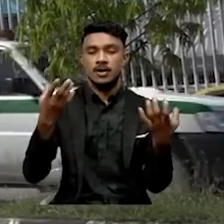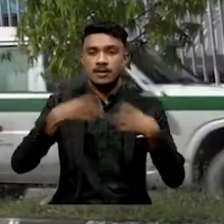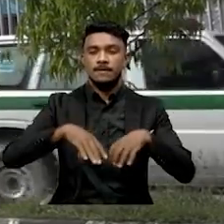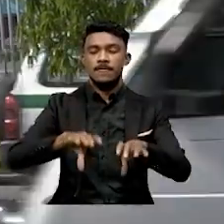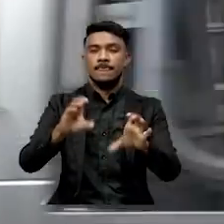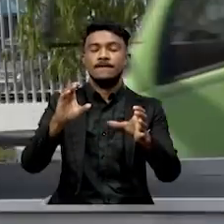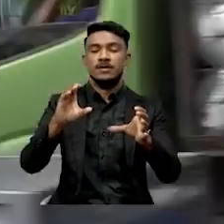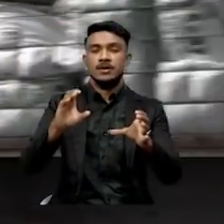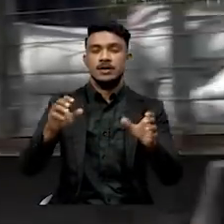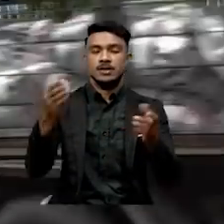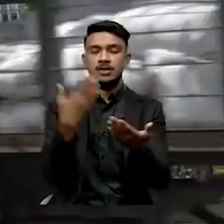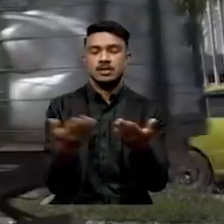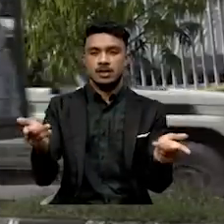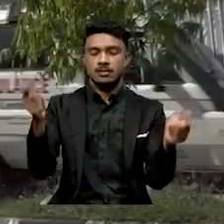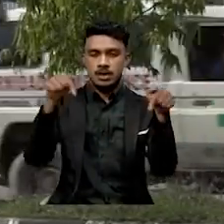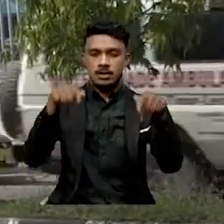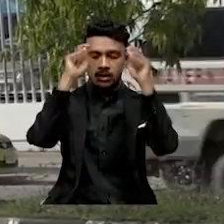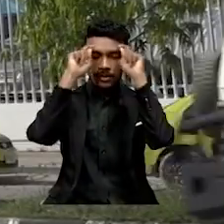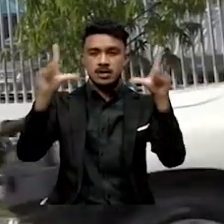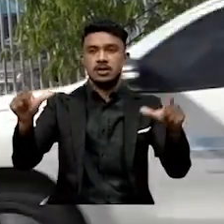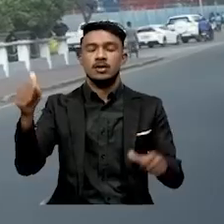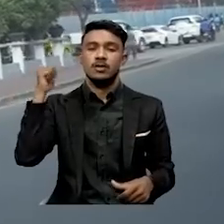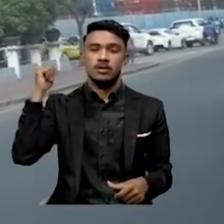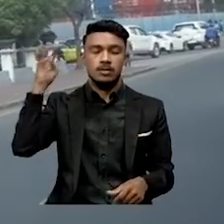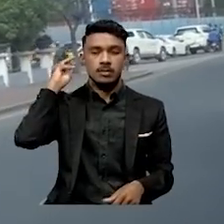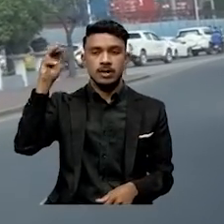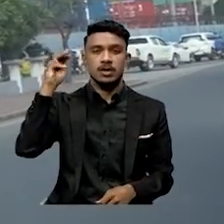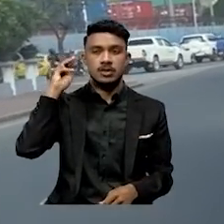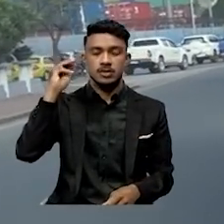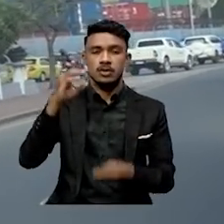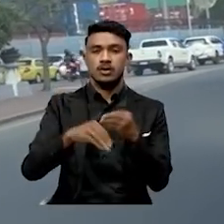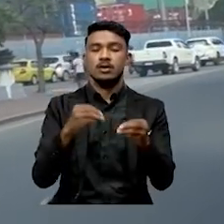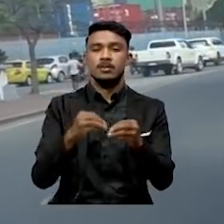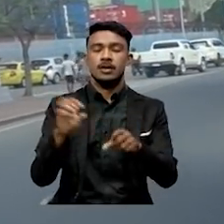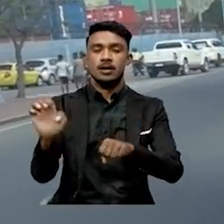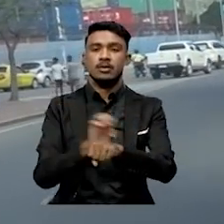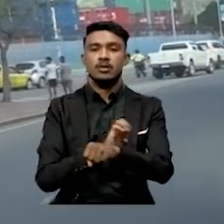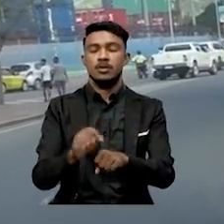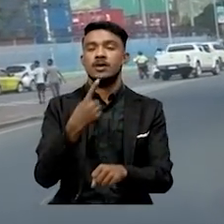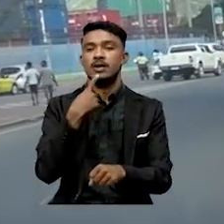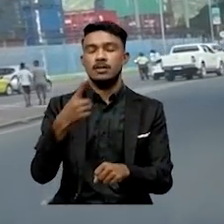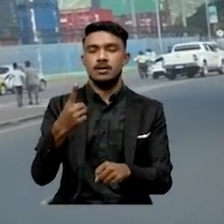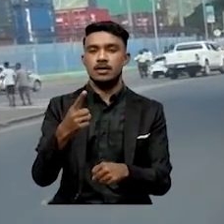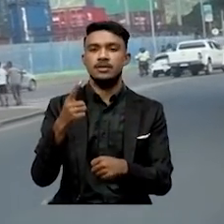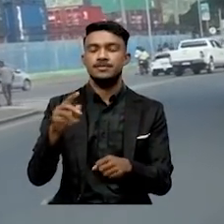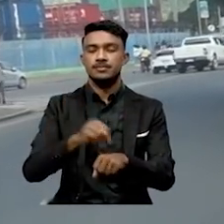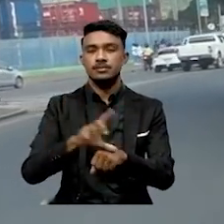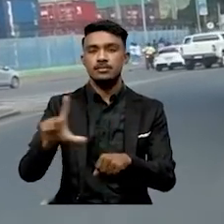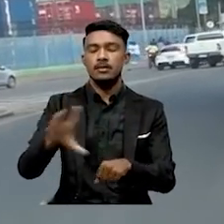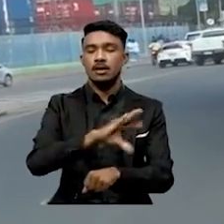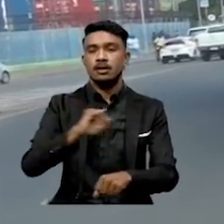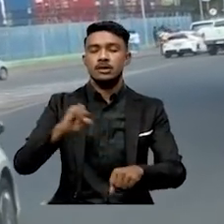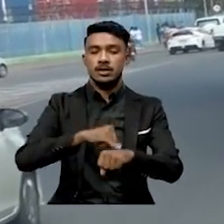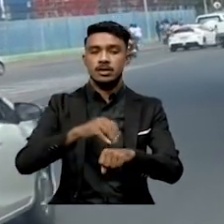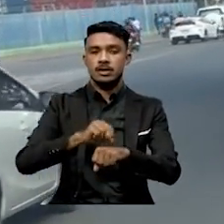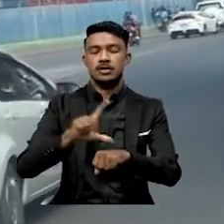mai Timor-Leste. Antes ne, ministro coordenador assunto economia apela a empresa nacional no internacional